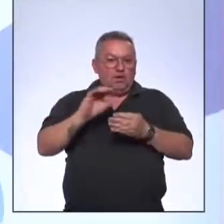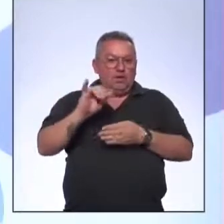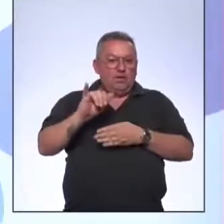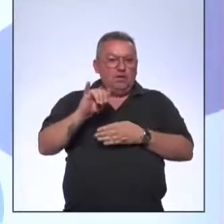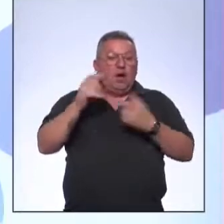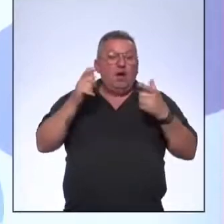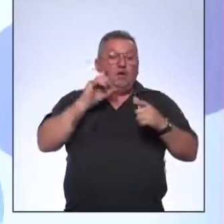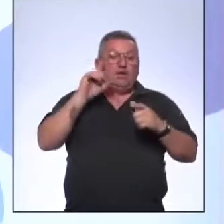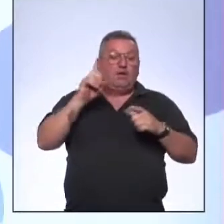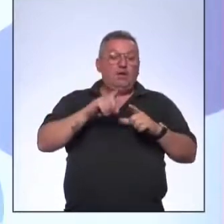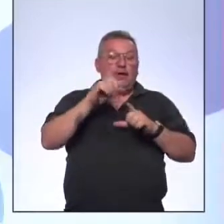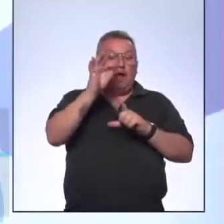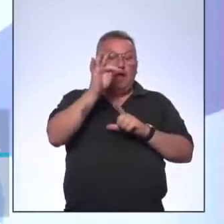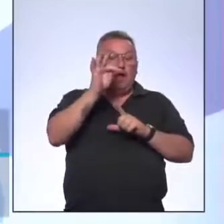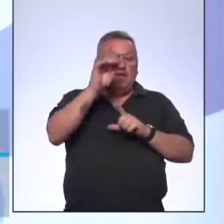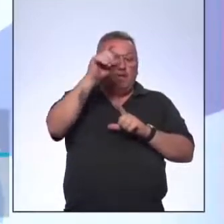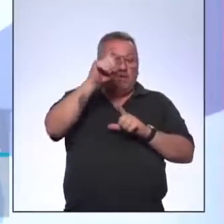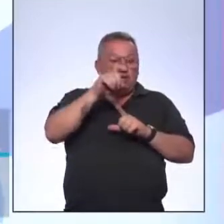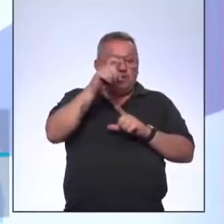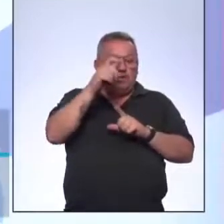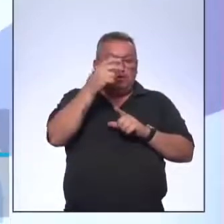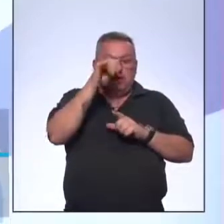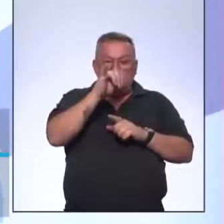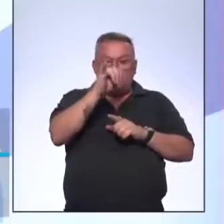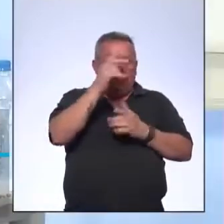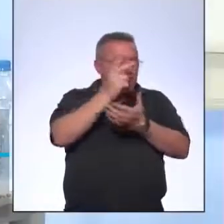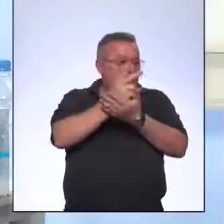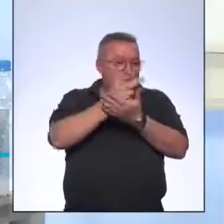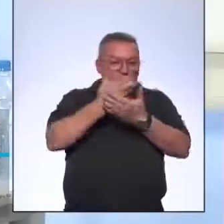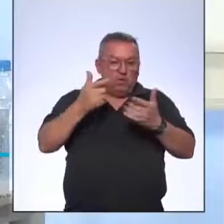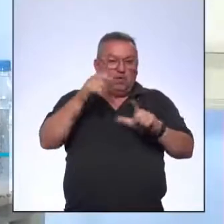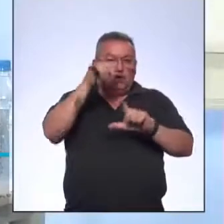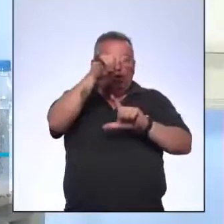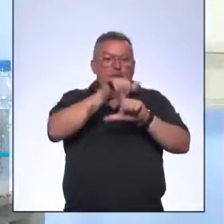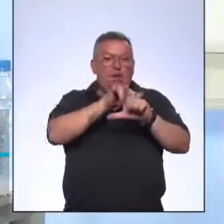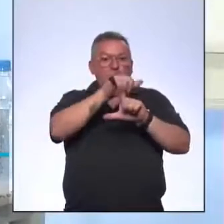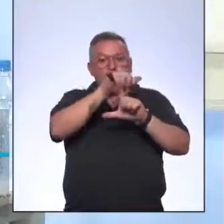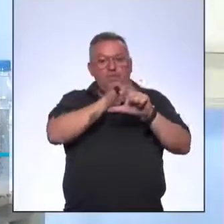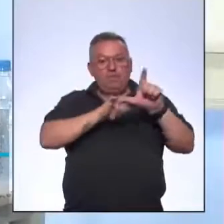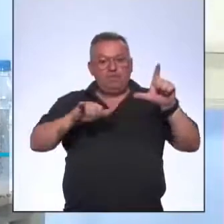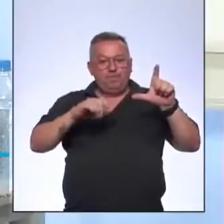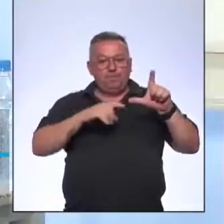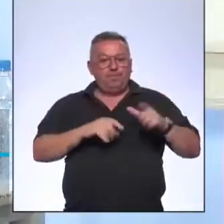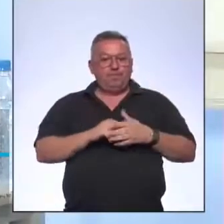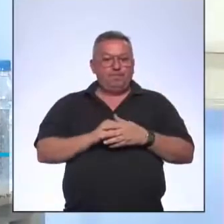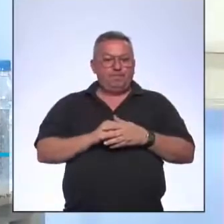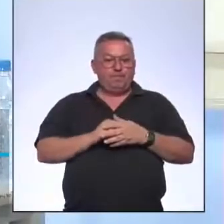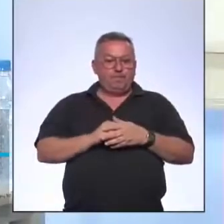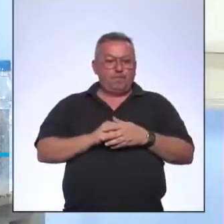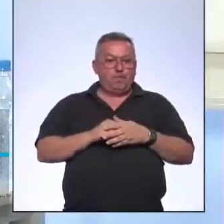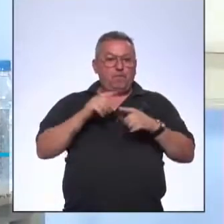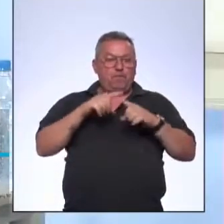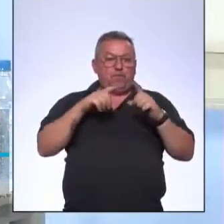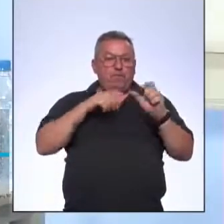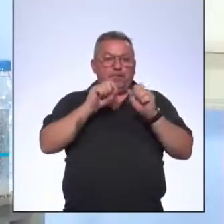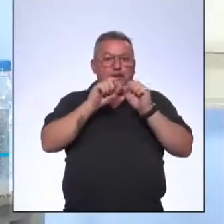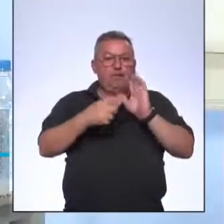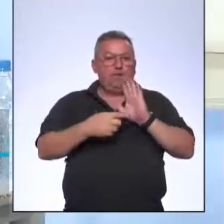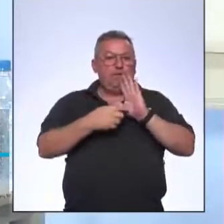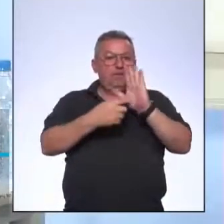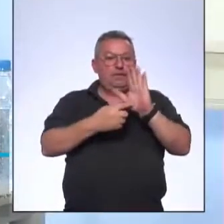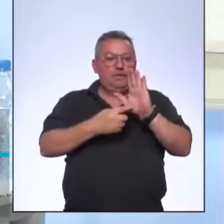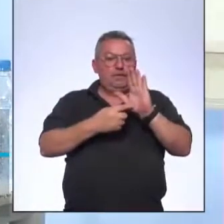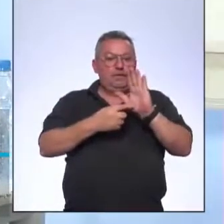vê f de x e y Digamos que a mesma coisa exatamente a questão é que o f de x está enfatizando